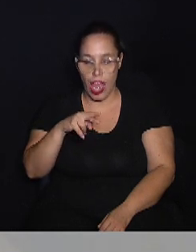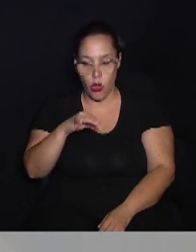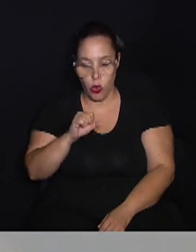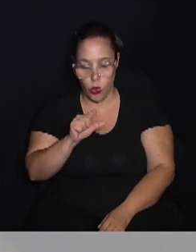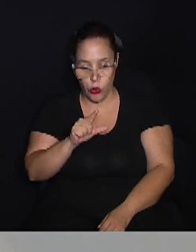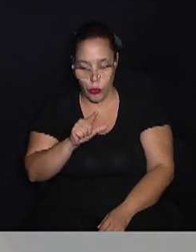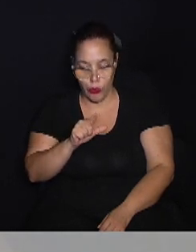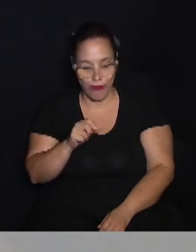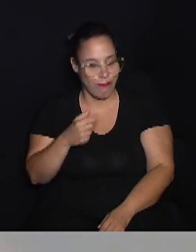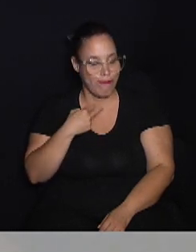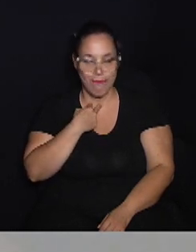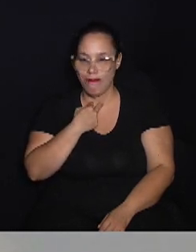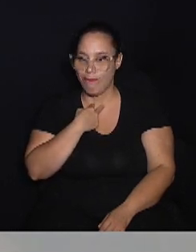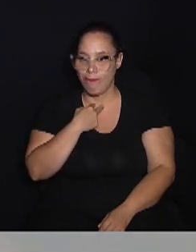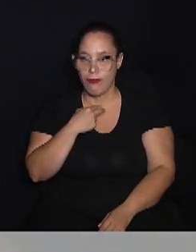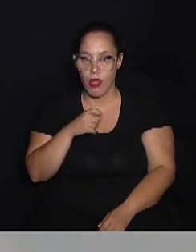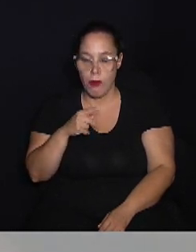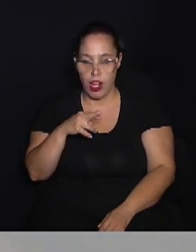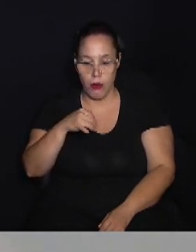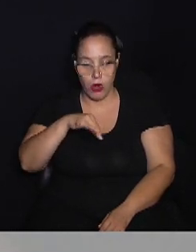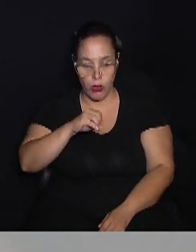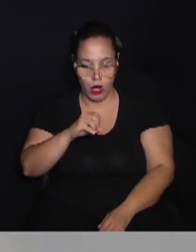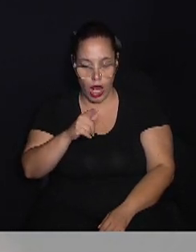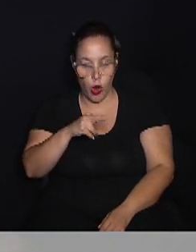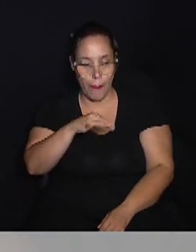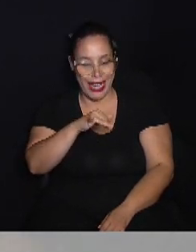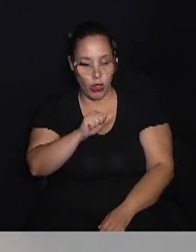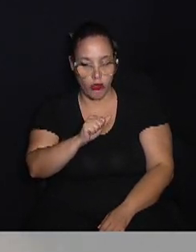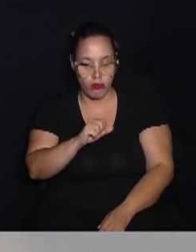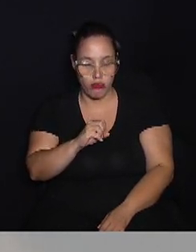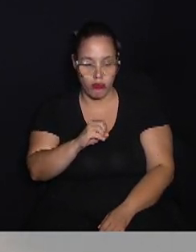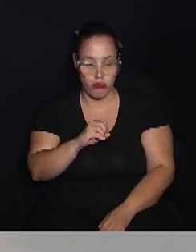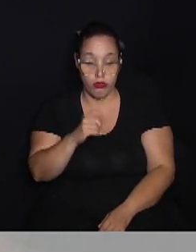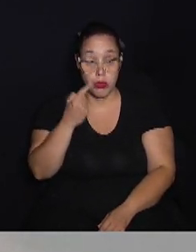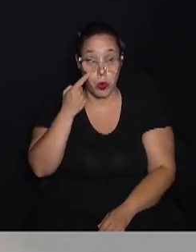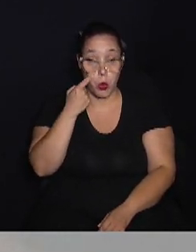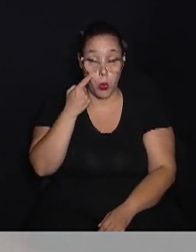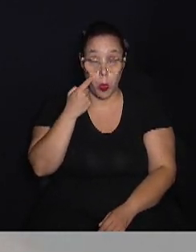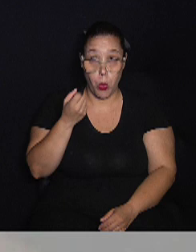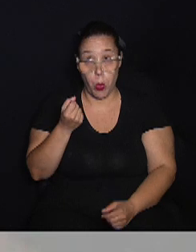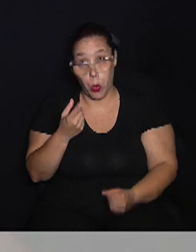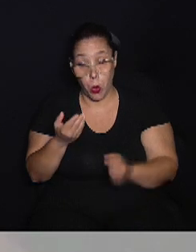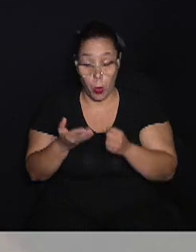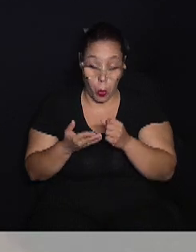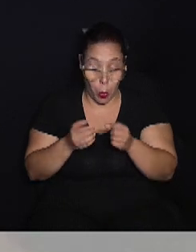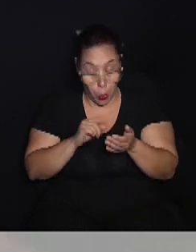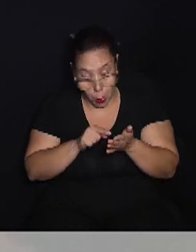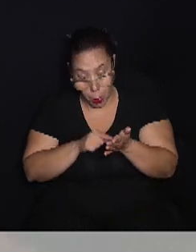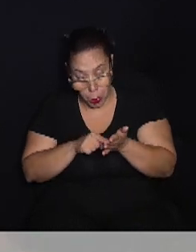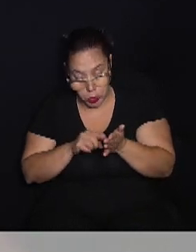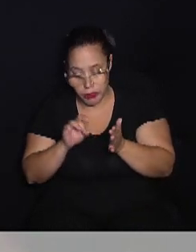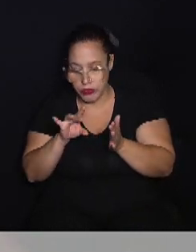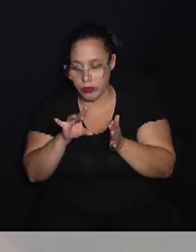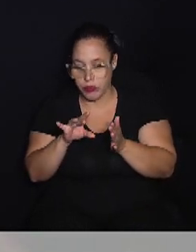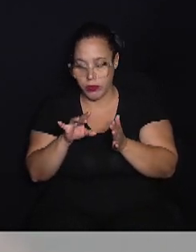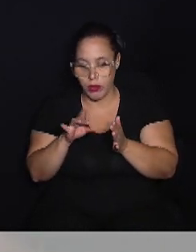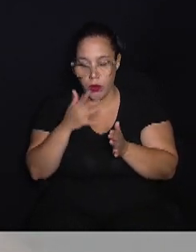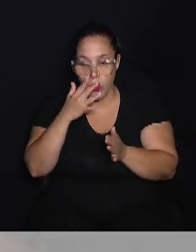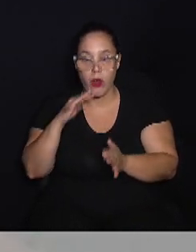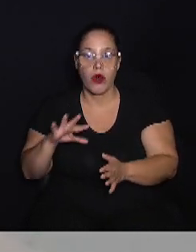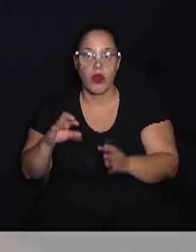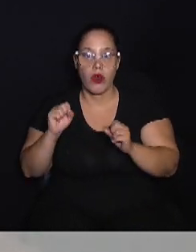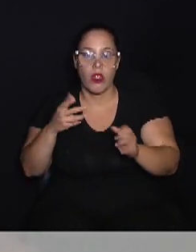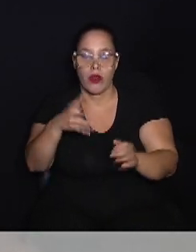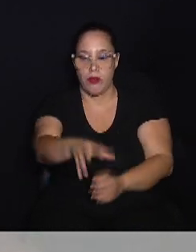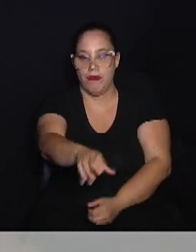ele não pode ter parabeno e nem alumínio Então a gente tem que estar de olho nessa composição não é só porque é uma linha infantil que você vai